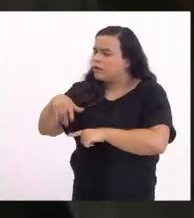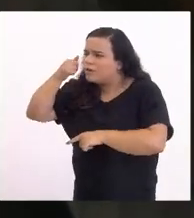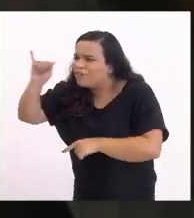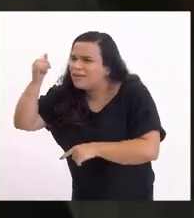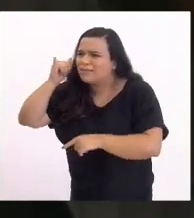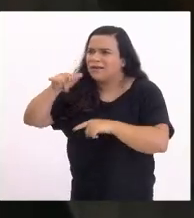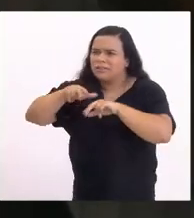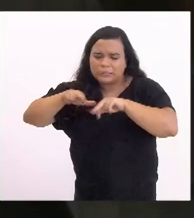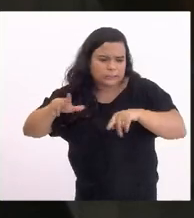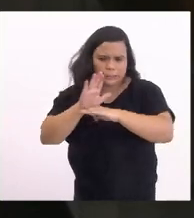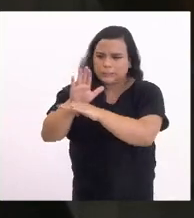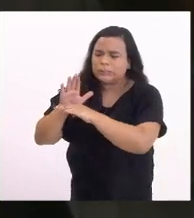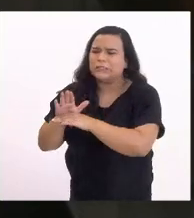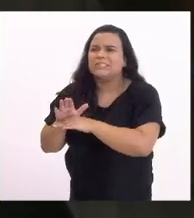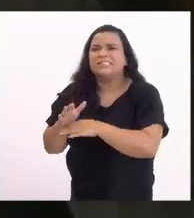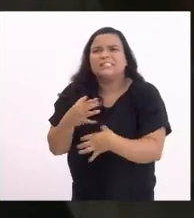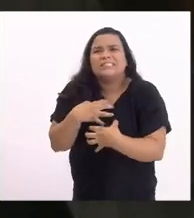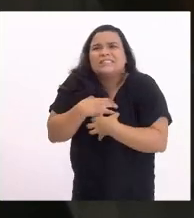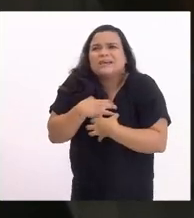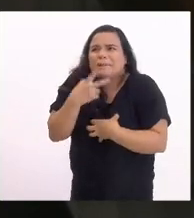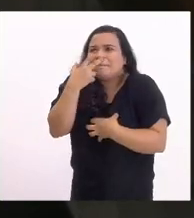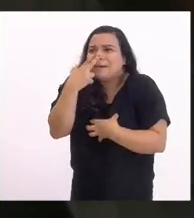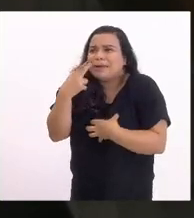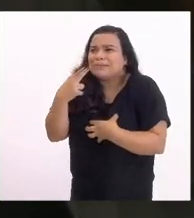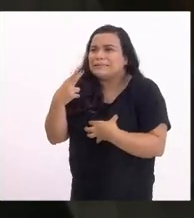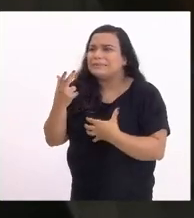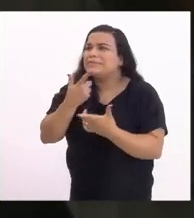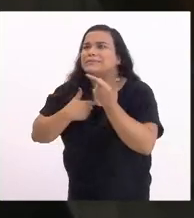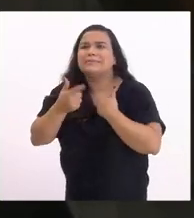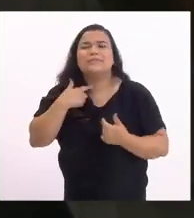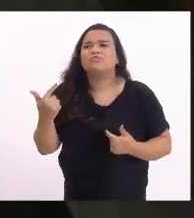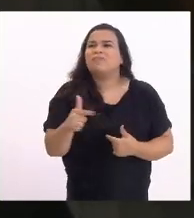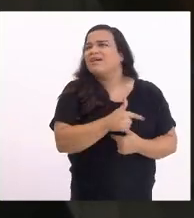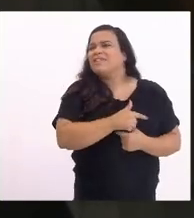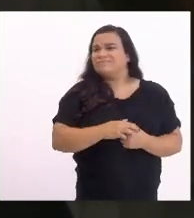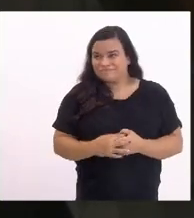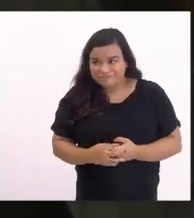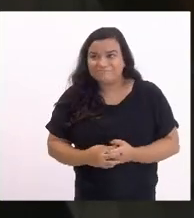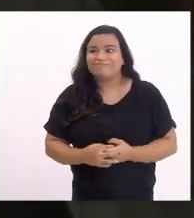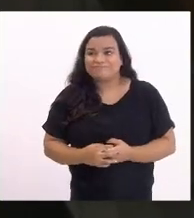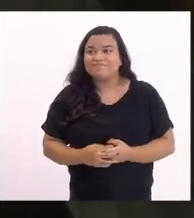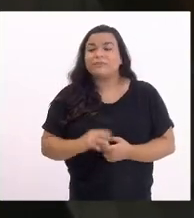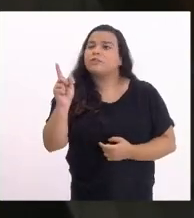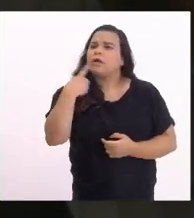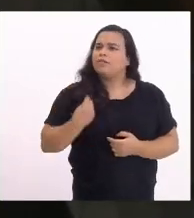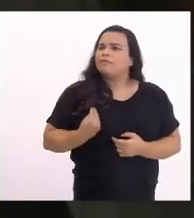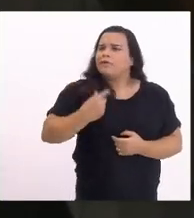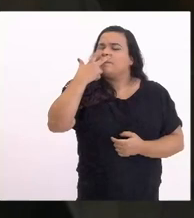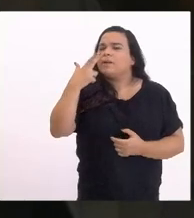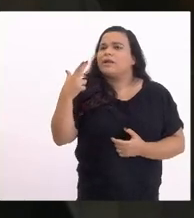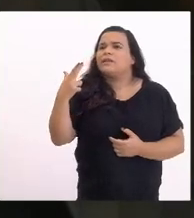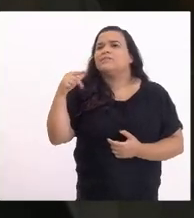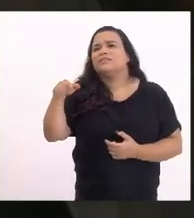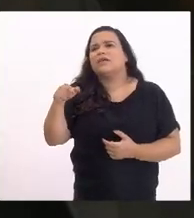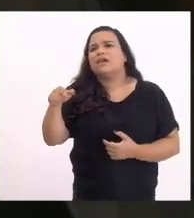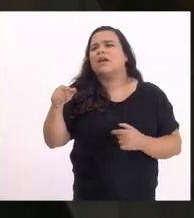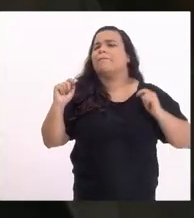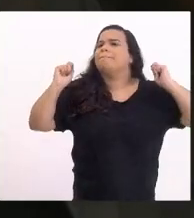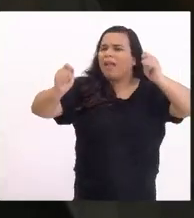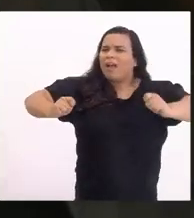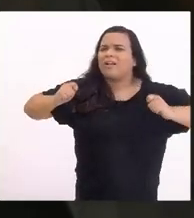pela antecipação de problemas. Então, assim, nós estamos vivendo, né, guardadas as proporções dessa